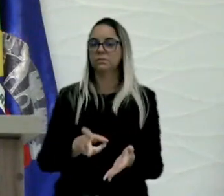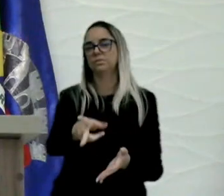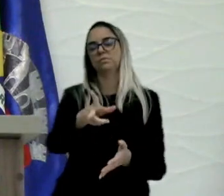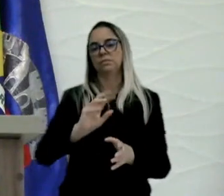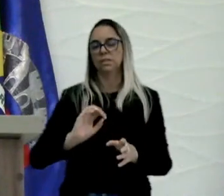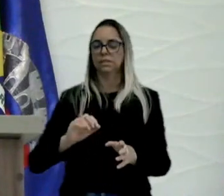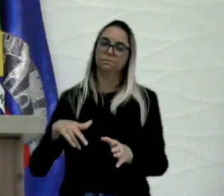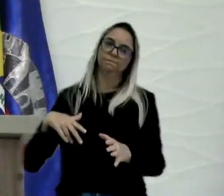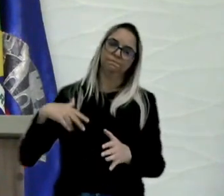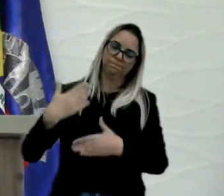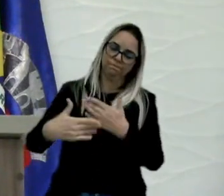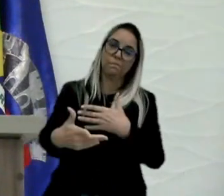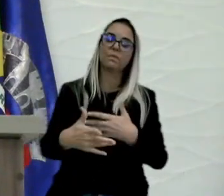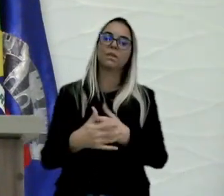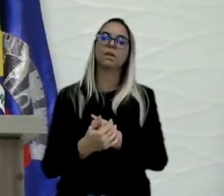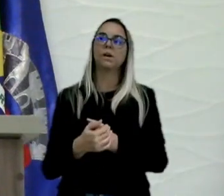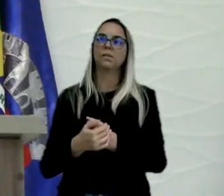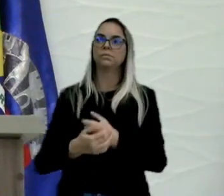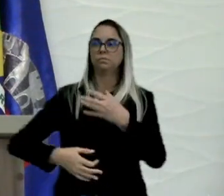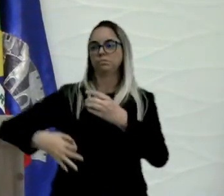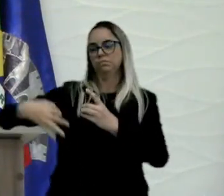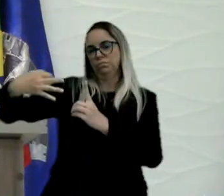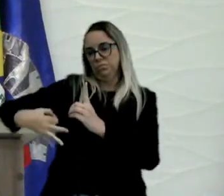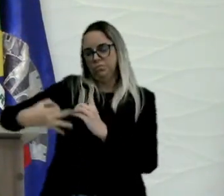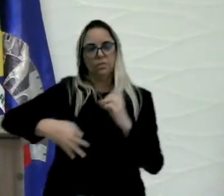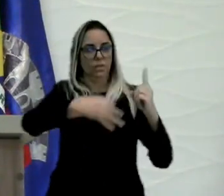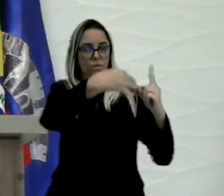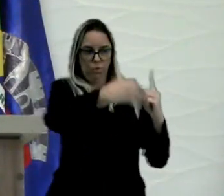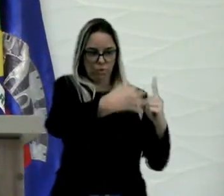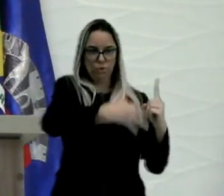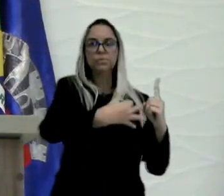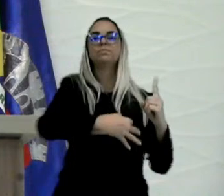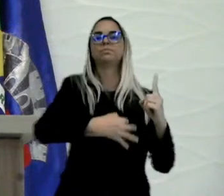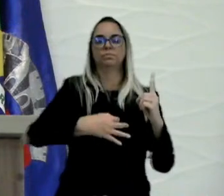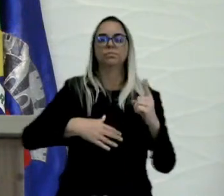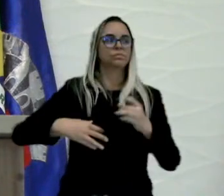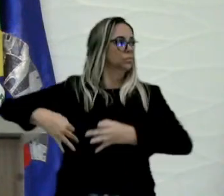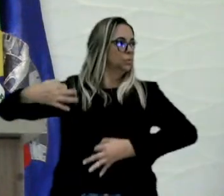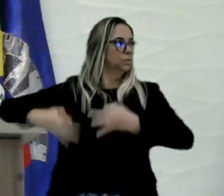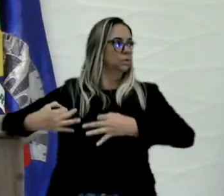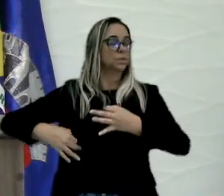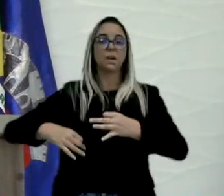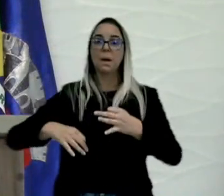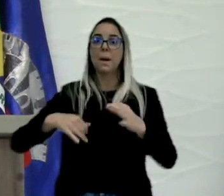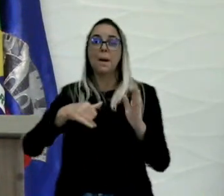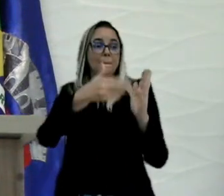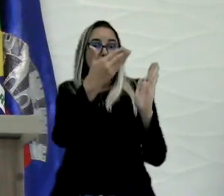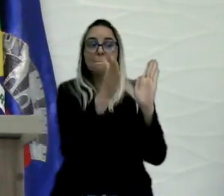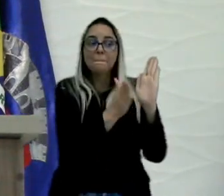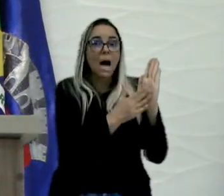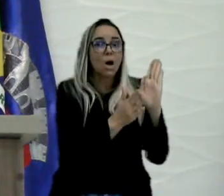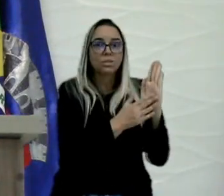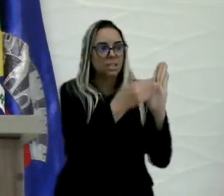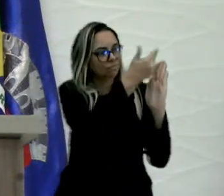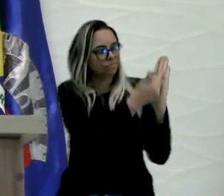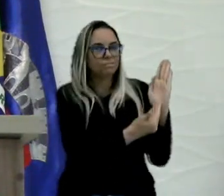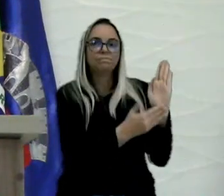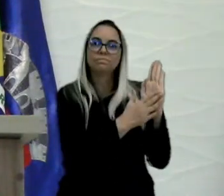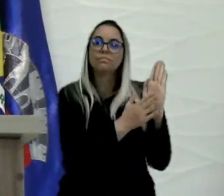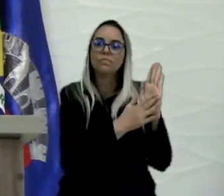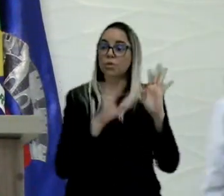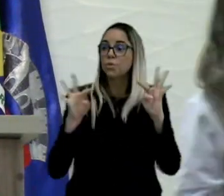promotor e doutores todas as pautas em atenção todas as pautas Doutor e promotor